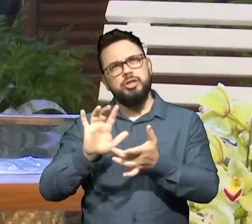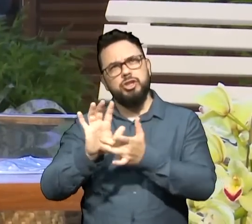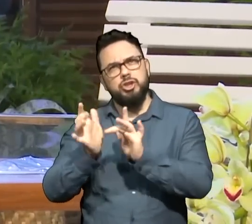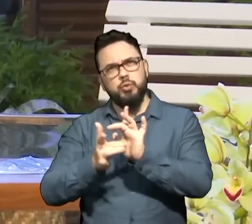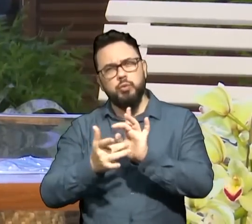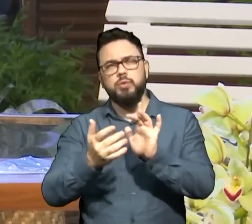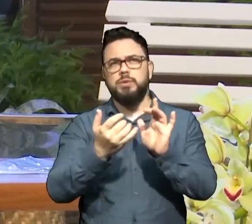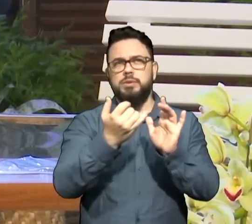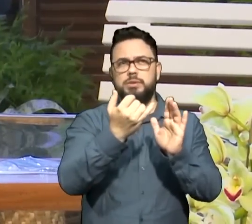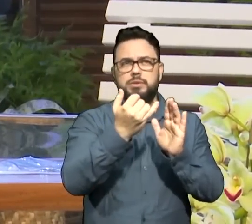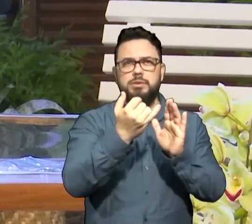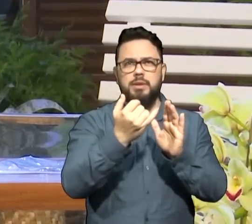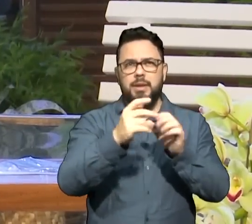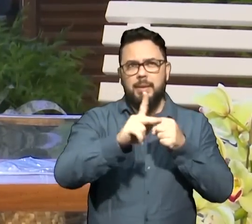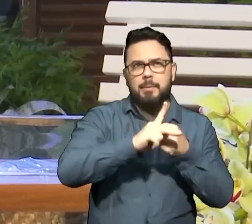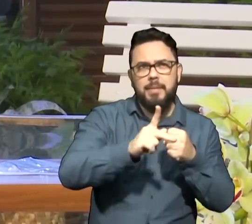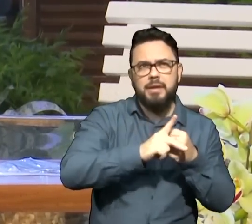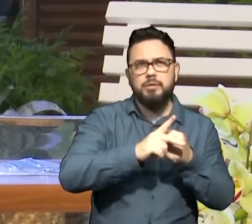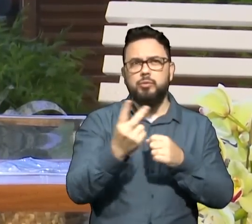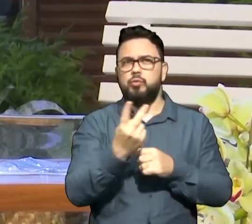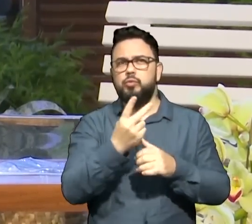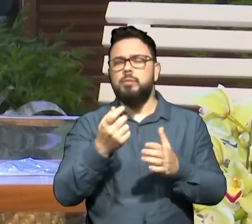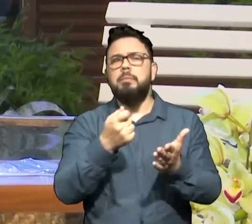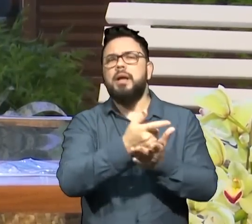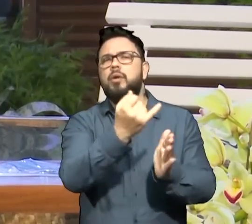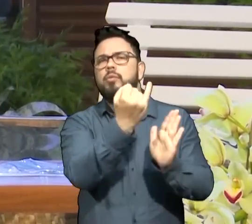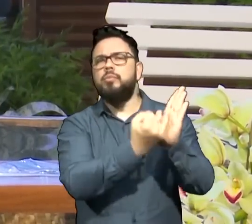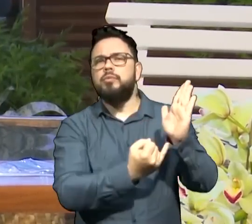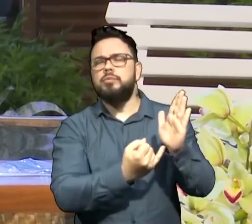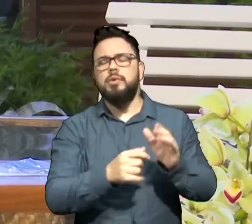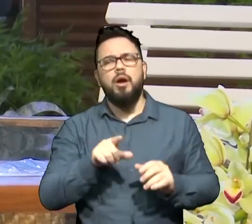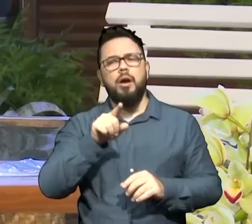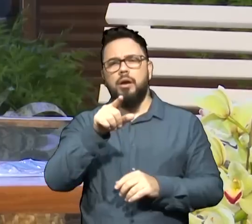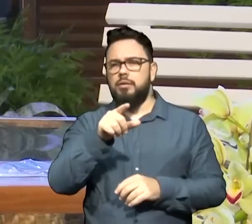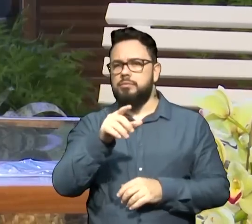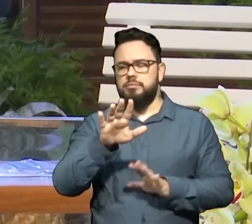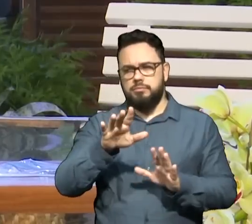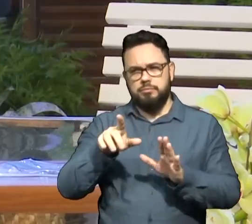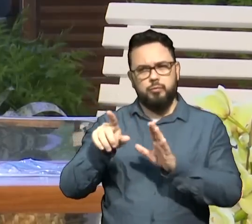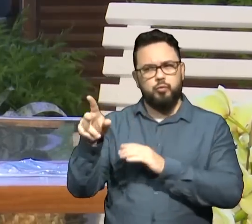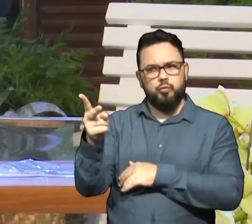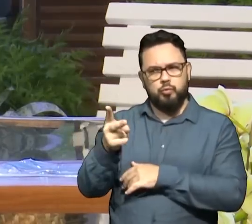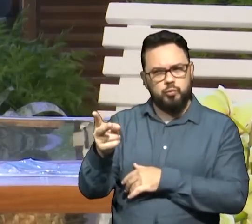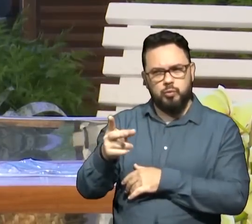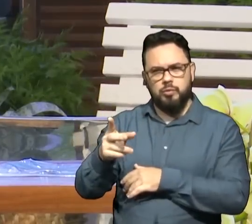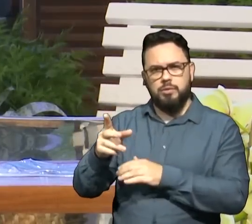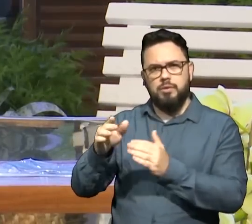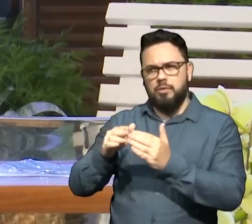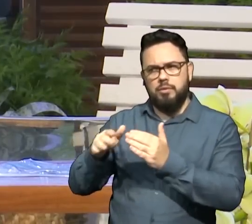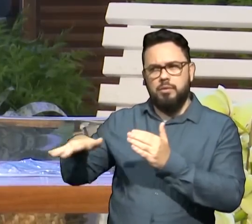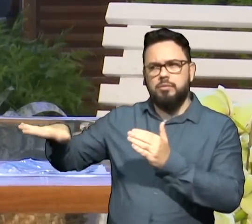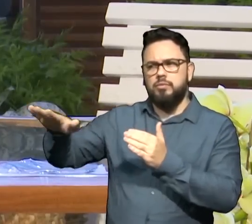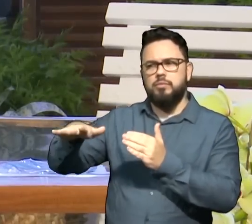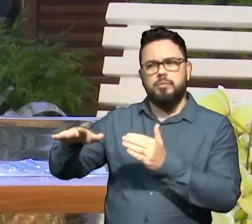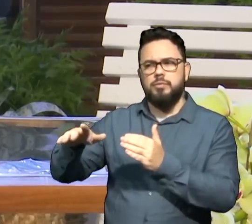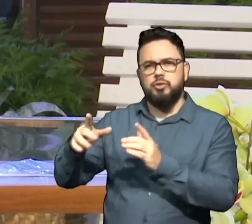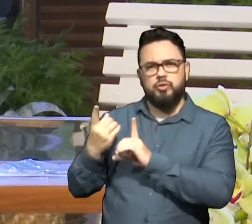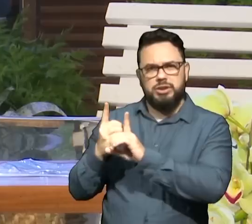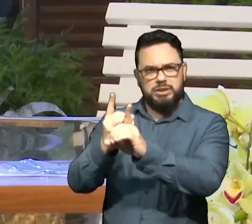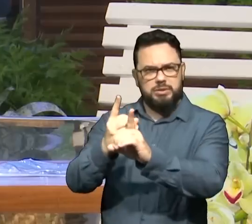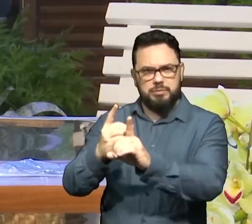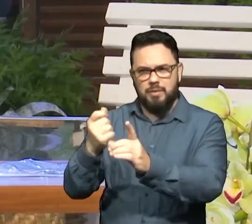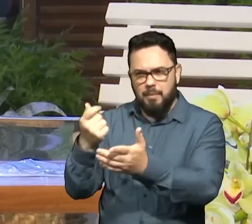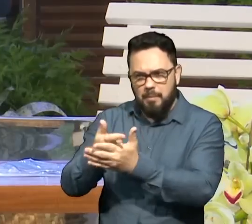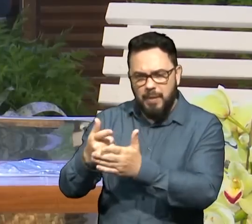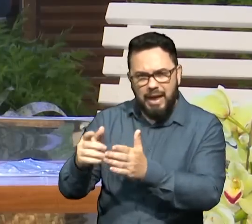lembre que eles perguntaram escuta o senhor e seus discípulos não pagarão o imposto do templo Jesus falou Pedro vai